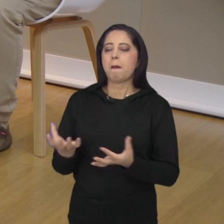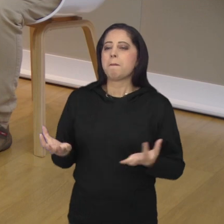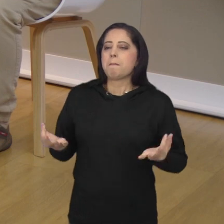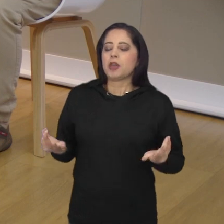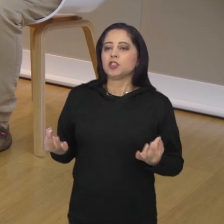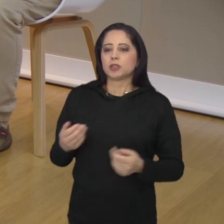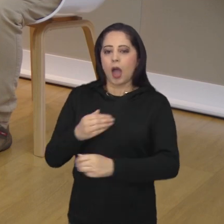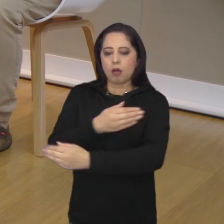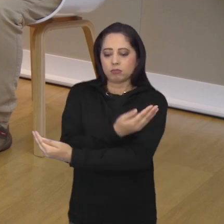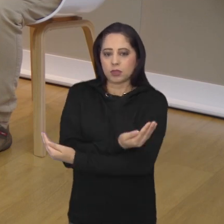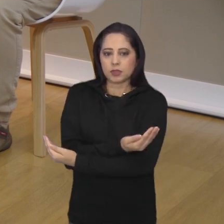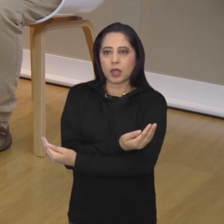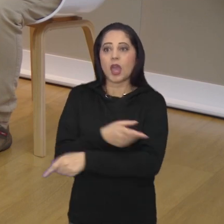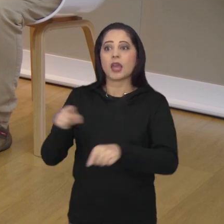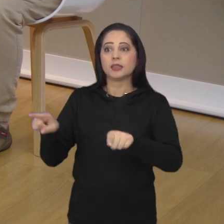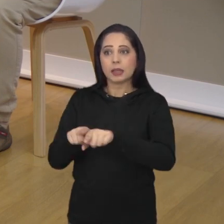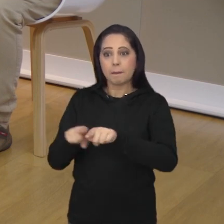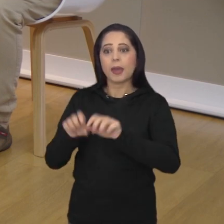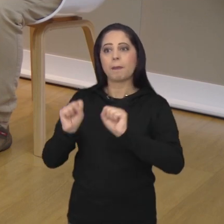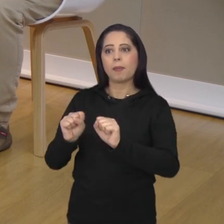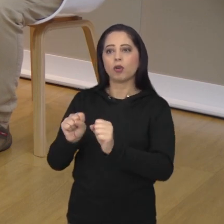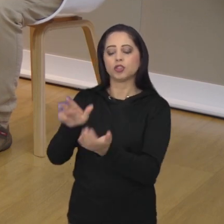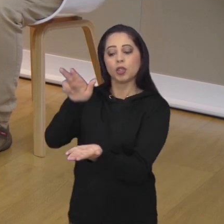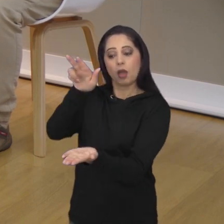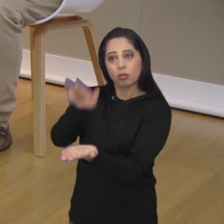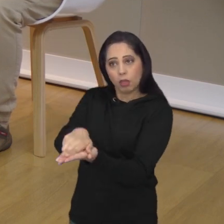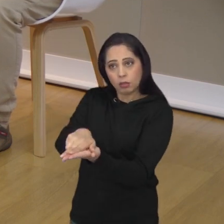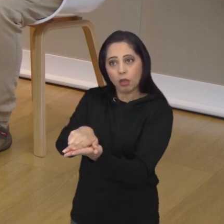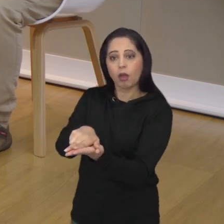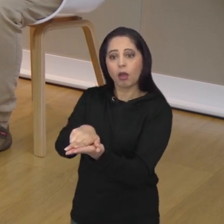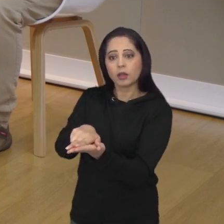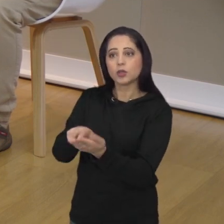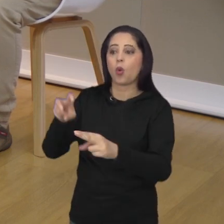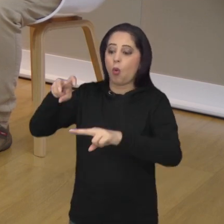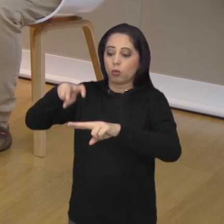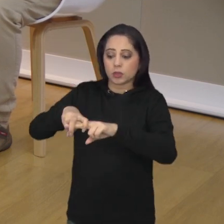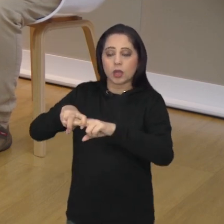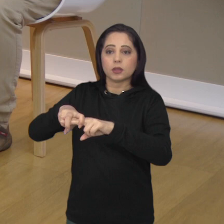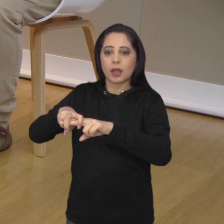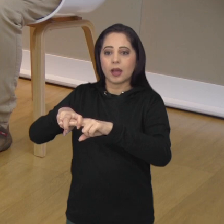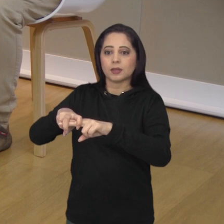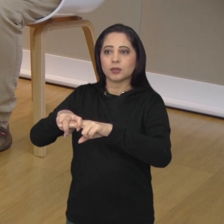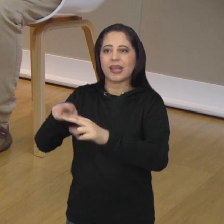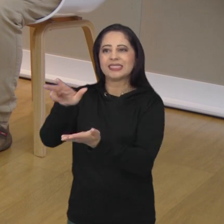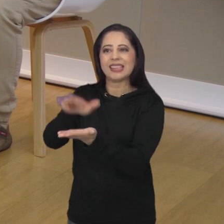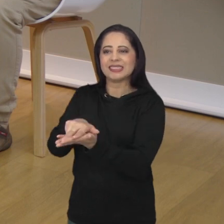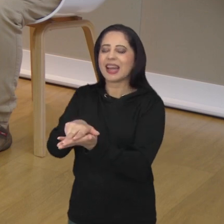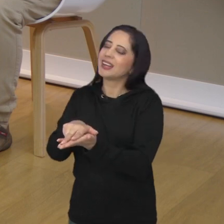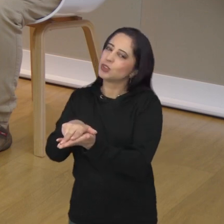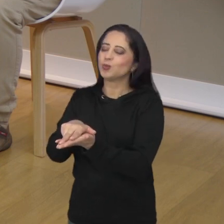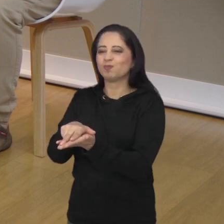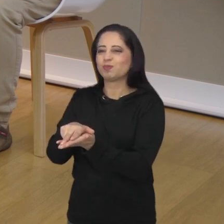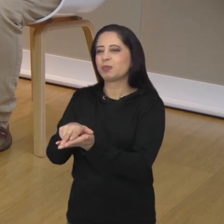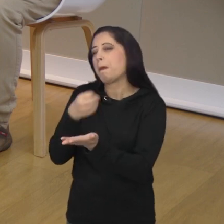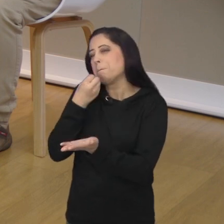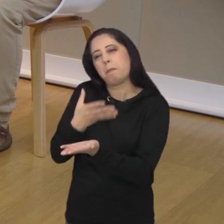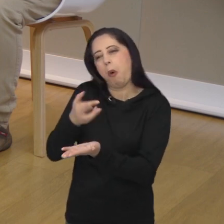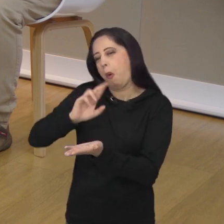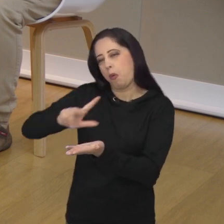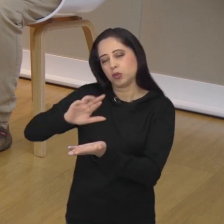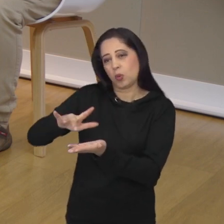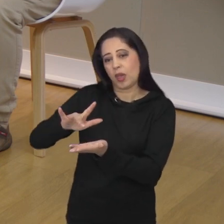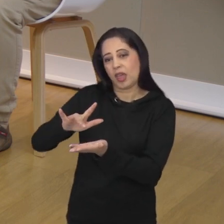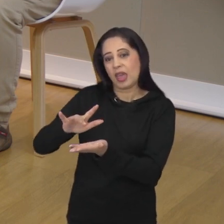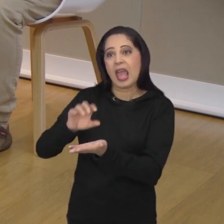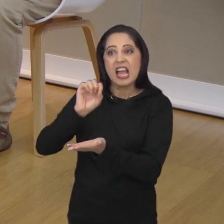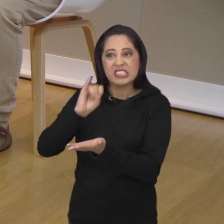diferença nenhuma. Até deitado sentado também no chão pode? Ou sentado numa cadeira. Deitado, eu não recomendo, a não ser que a pessoa tenha realmente